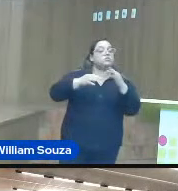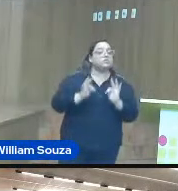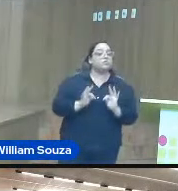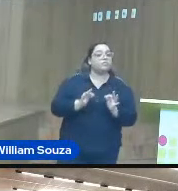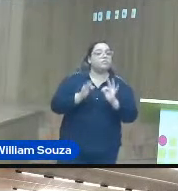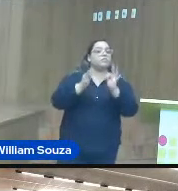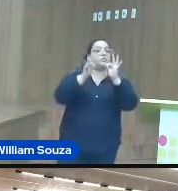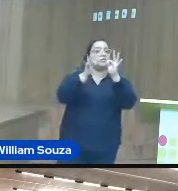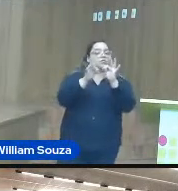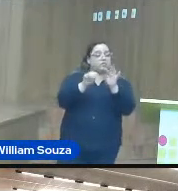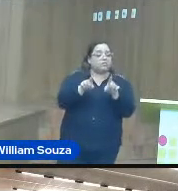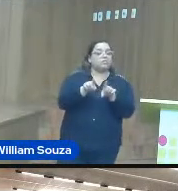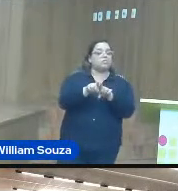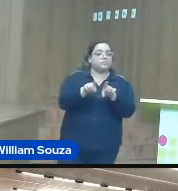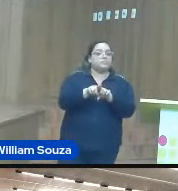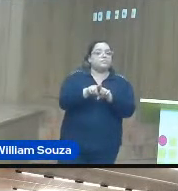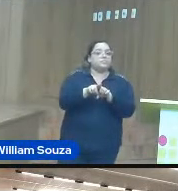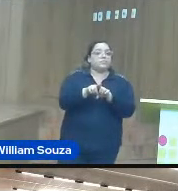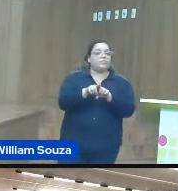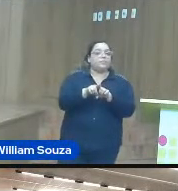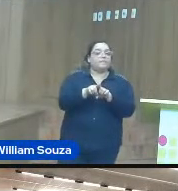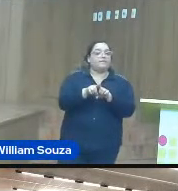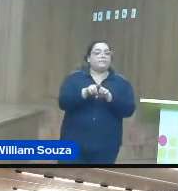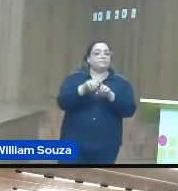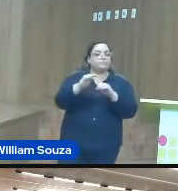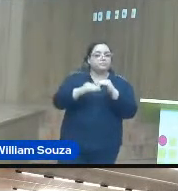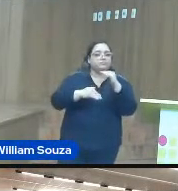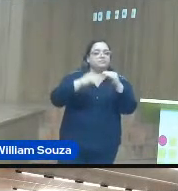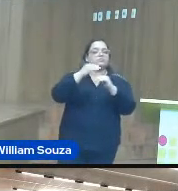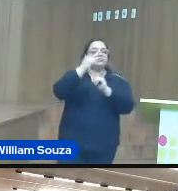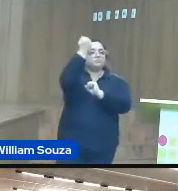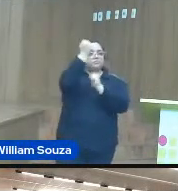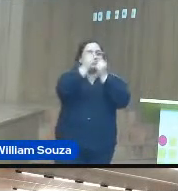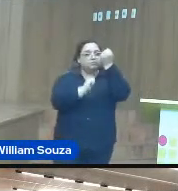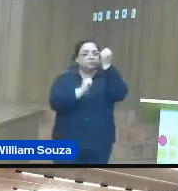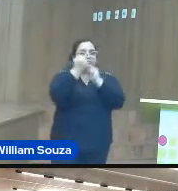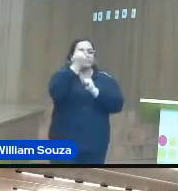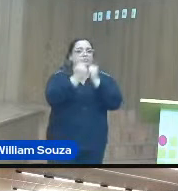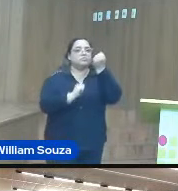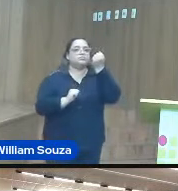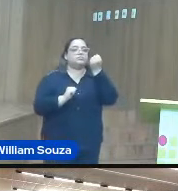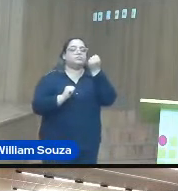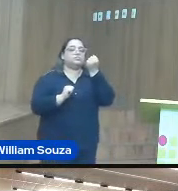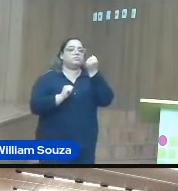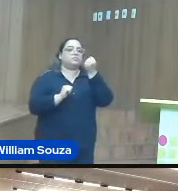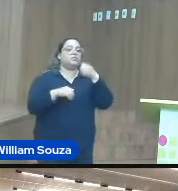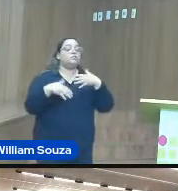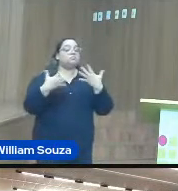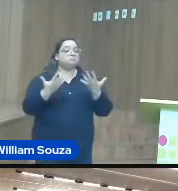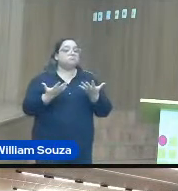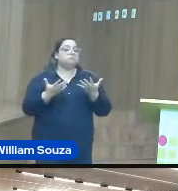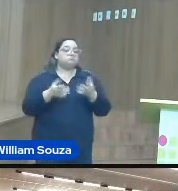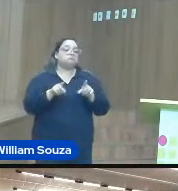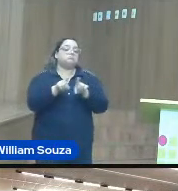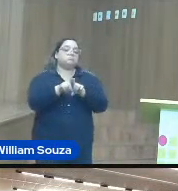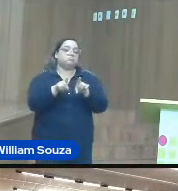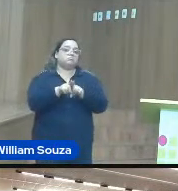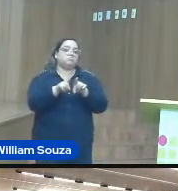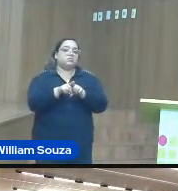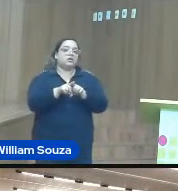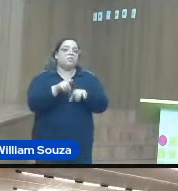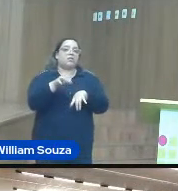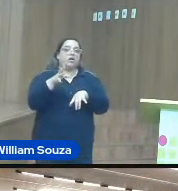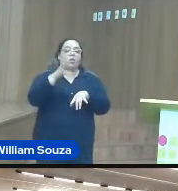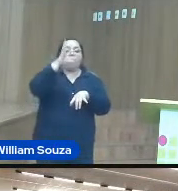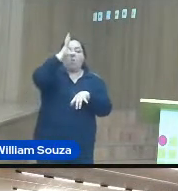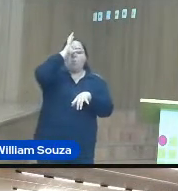para desenvolvimento da indústria e, de uma certa maneira, um